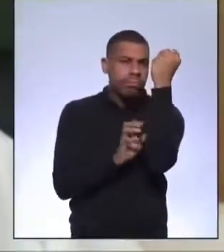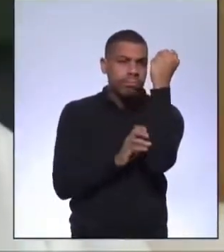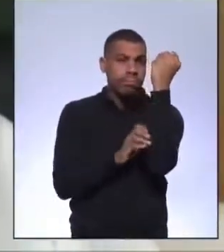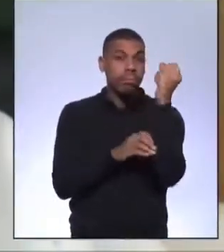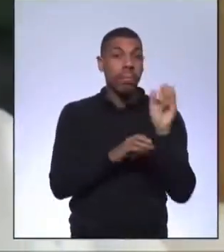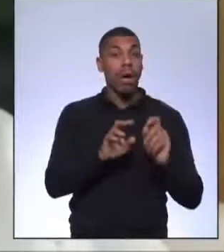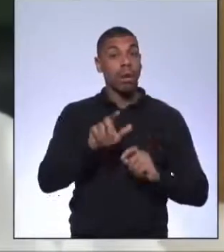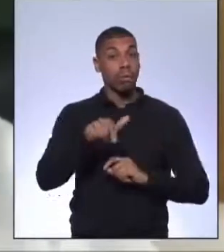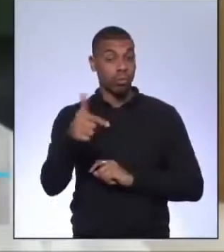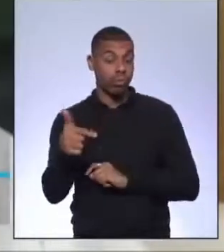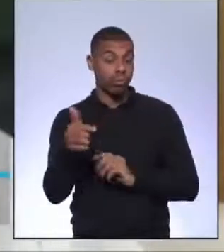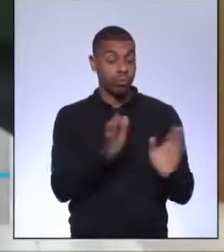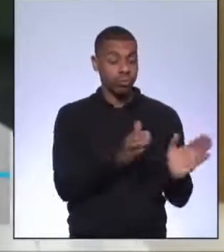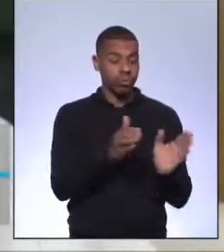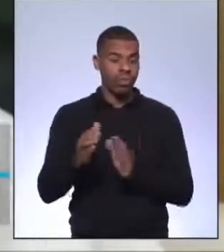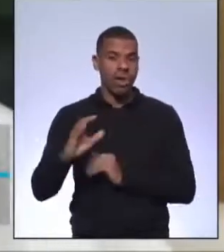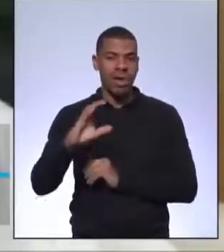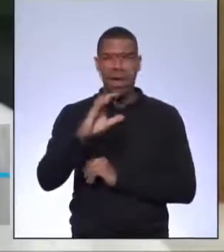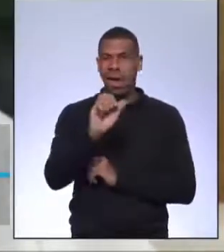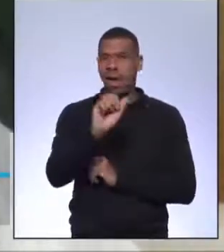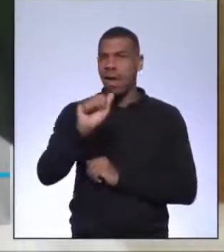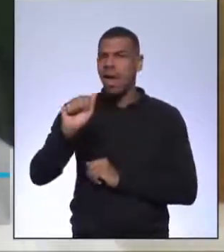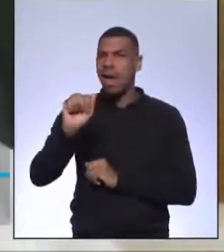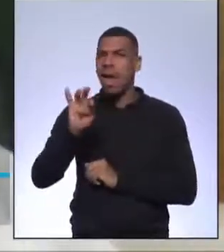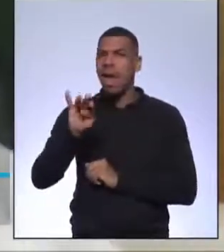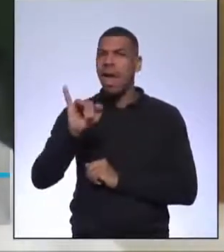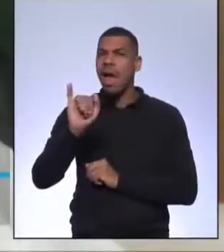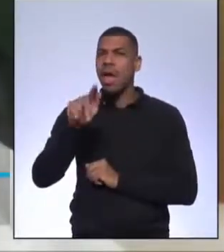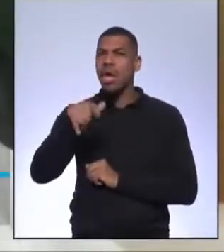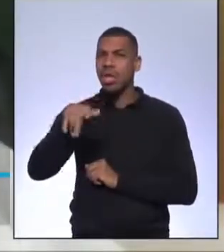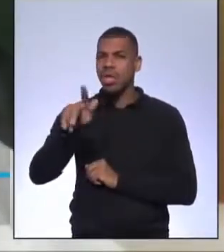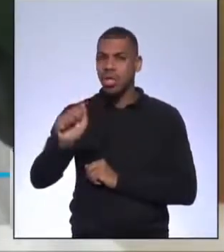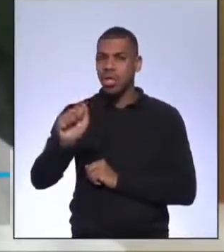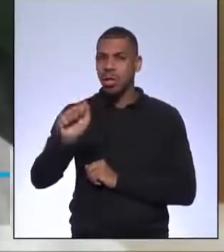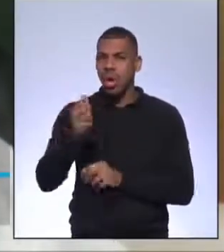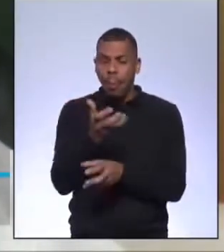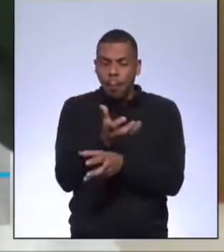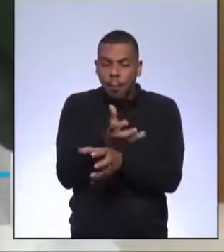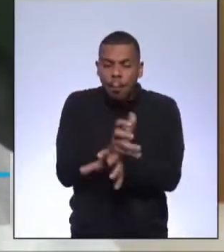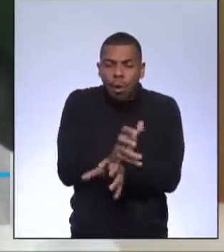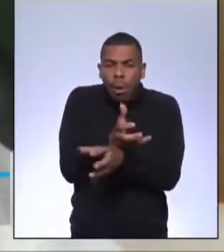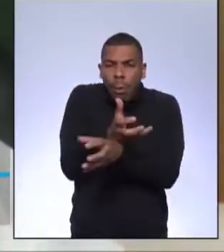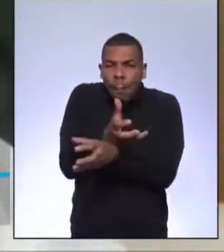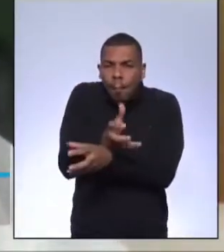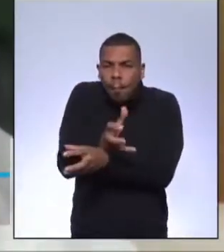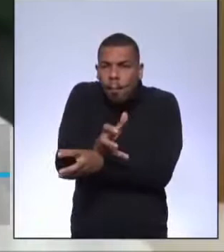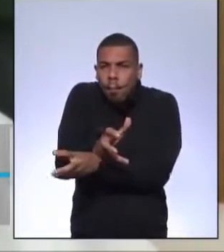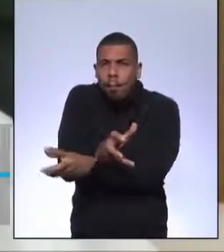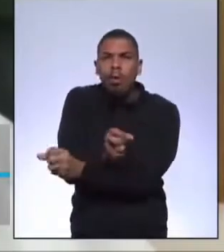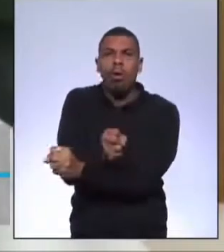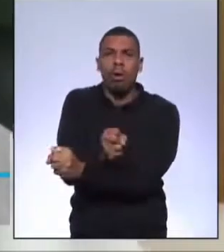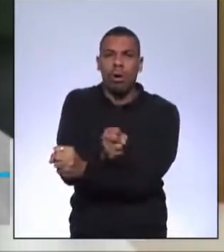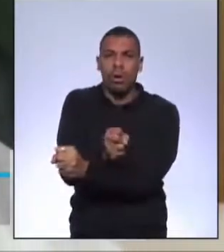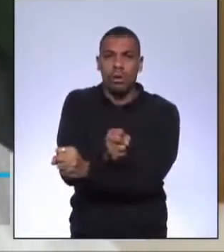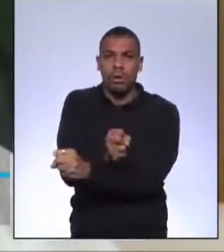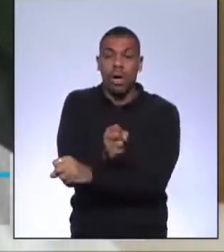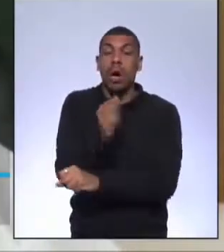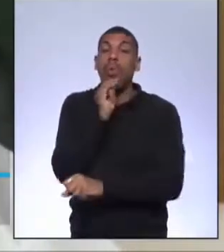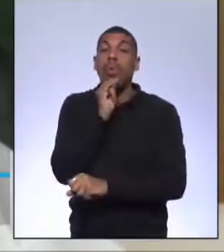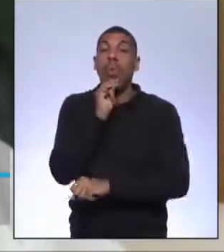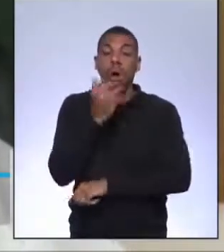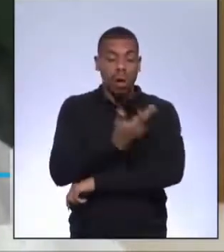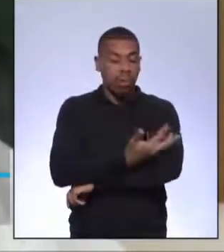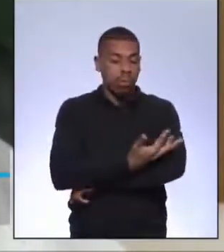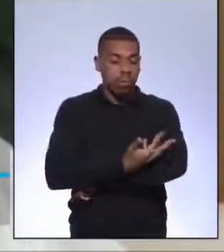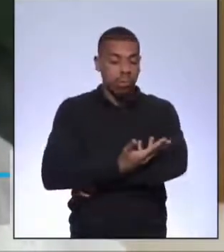é bem seca. Gente, Caatinga, né? Então é um nome tupi que significa mata branca